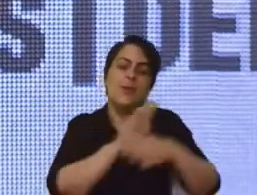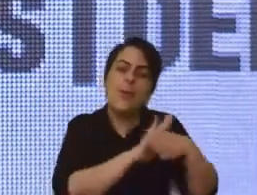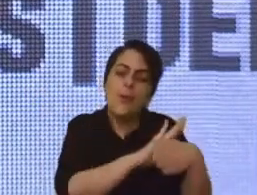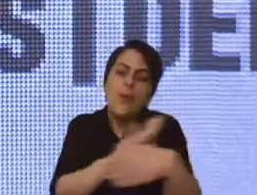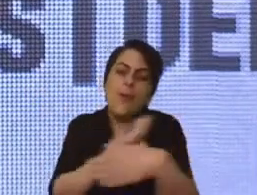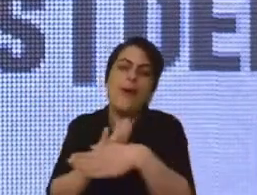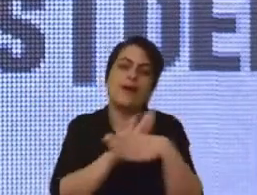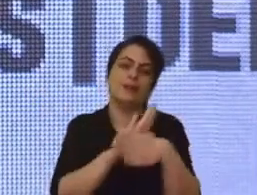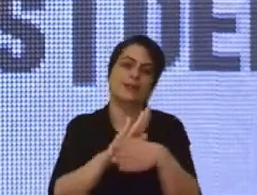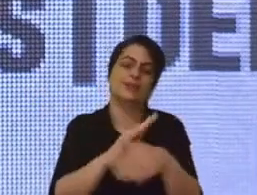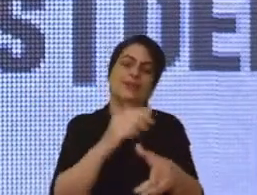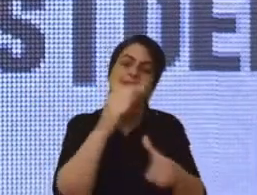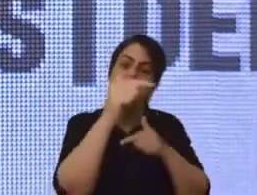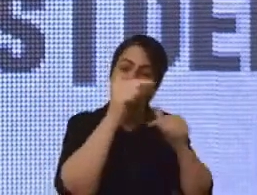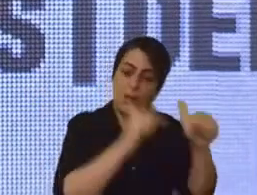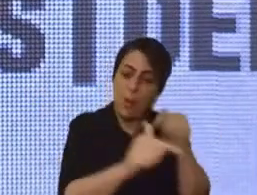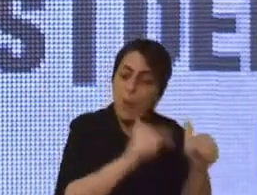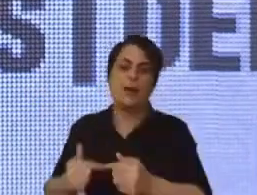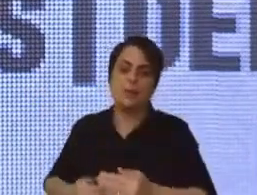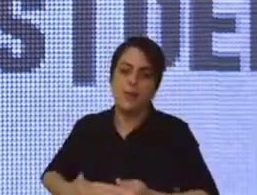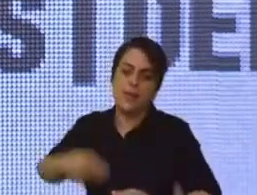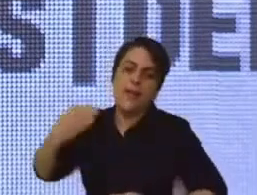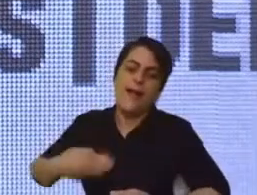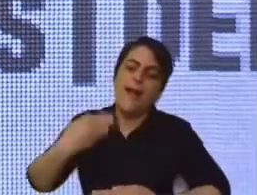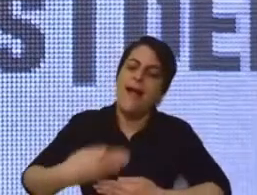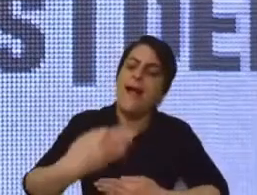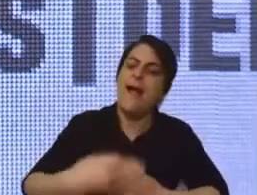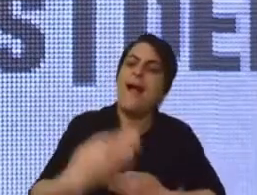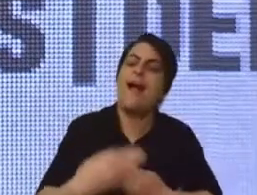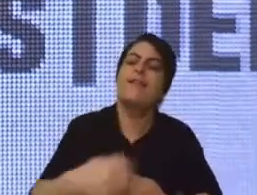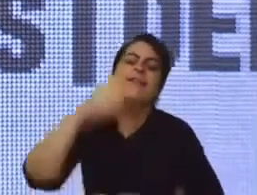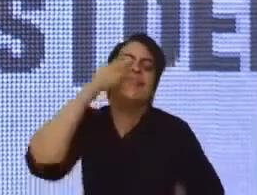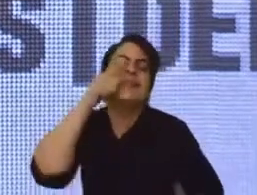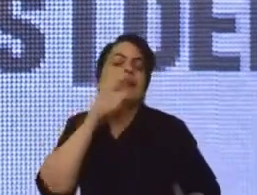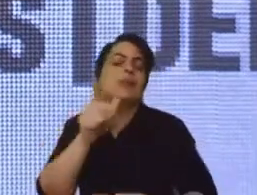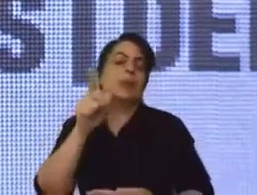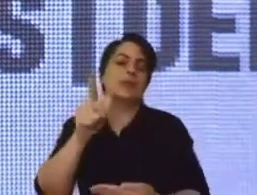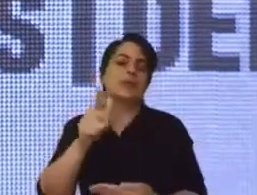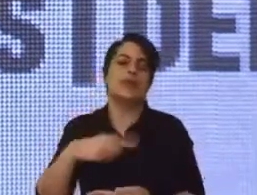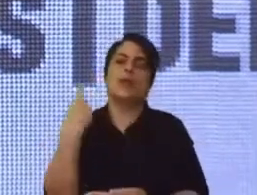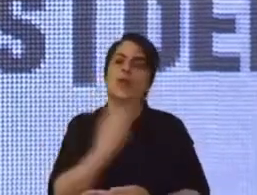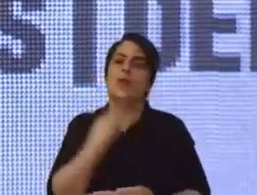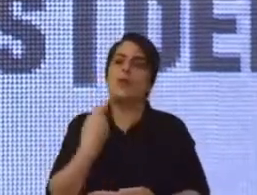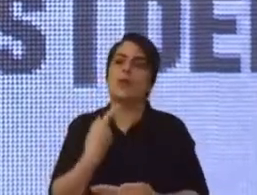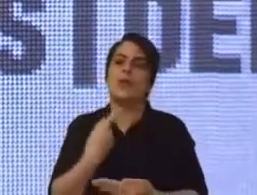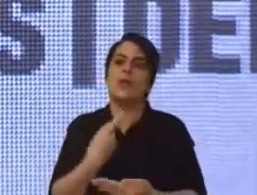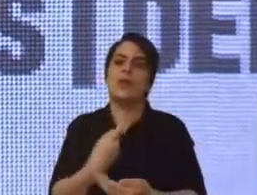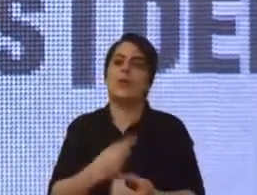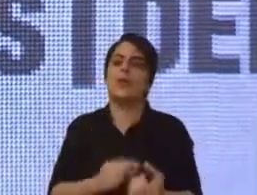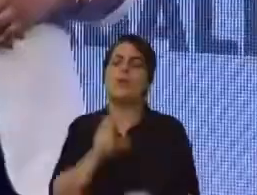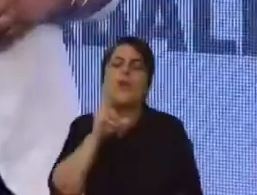classe trabalhadora avançar em sua... Somos fortes, somos cultos.